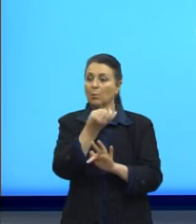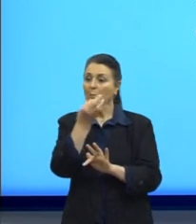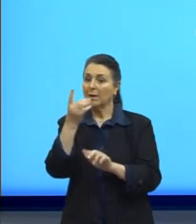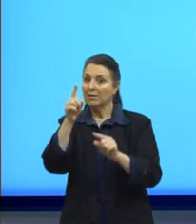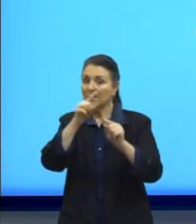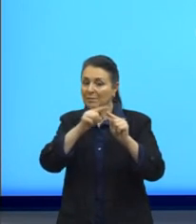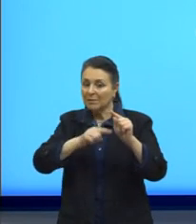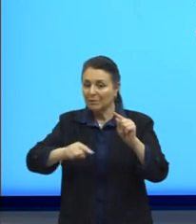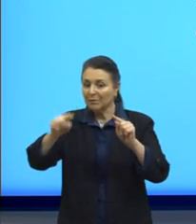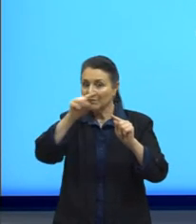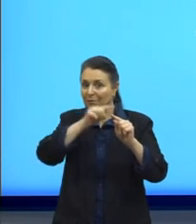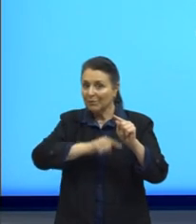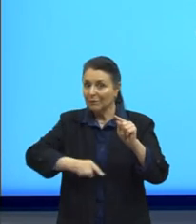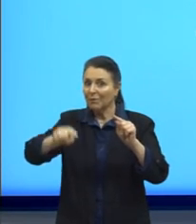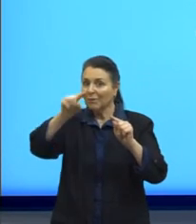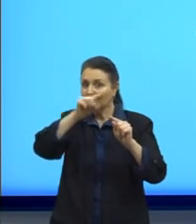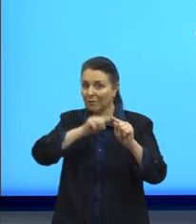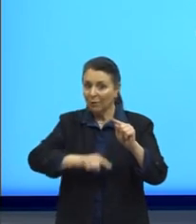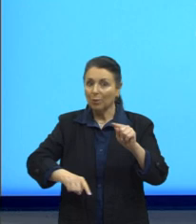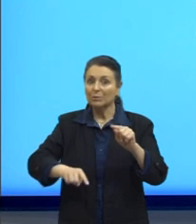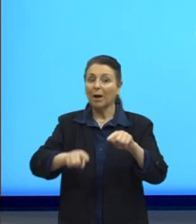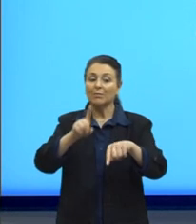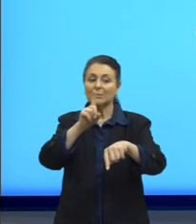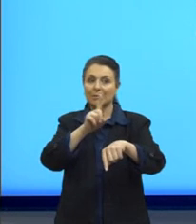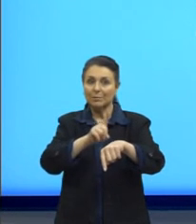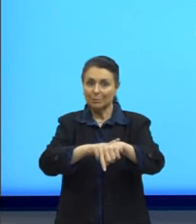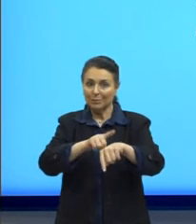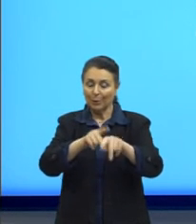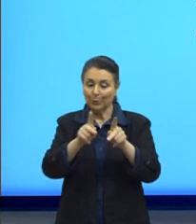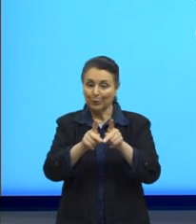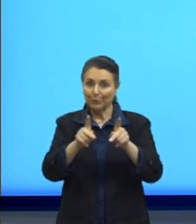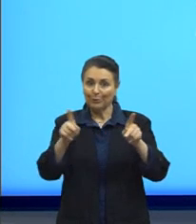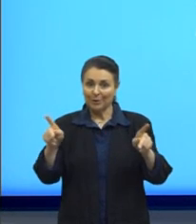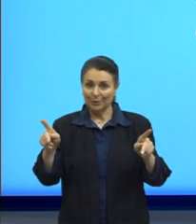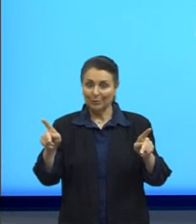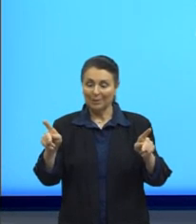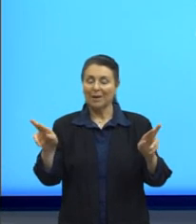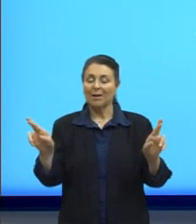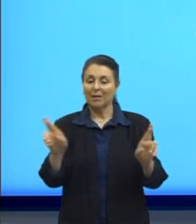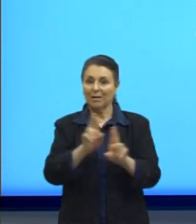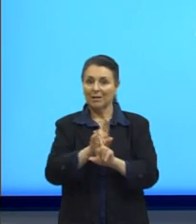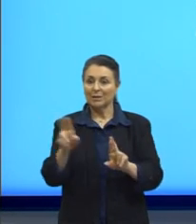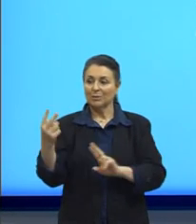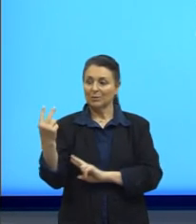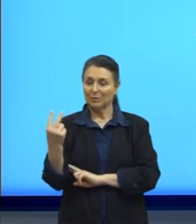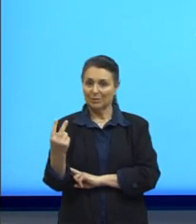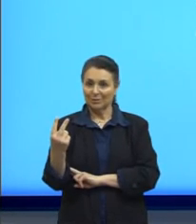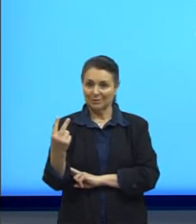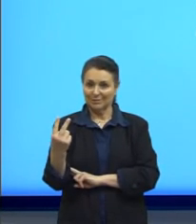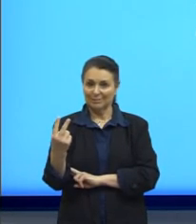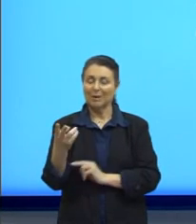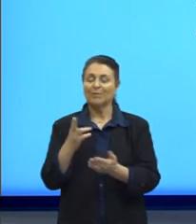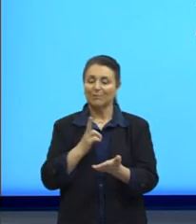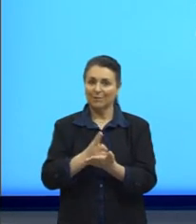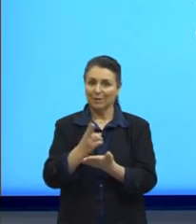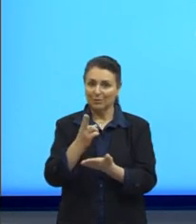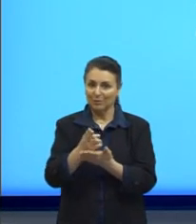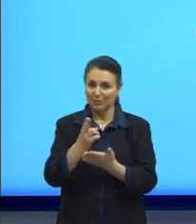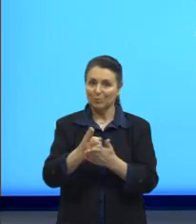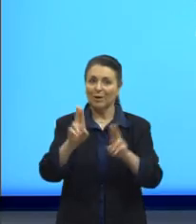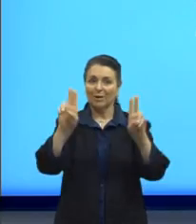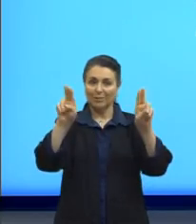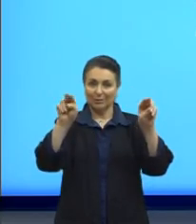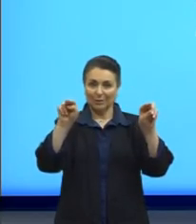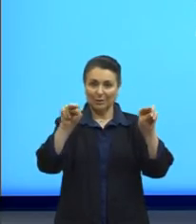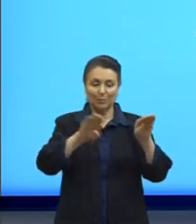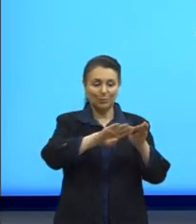né dá para fazer em certo período de tempo tá então essa relação entre as duas mas a gente vai continuar nesse assunto de